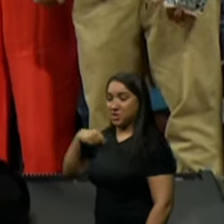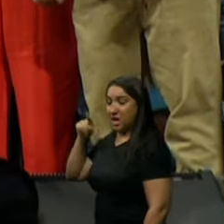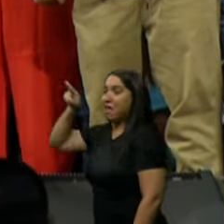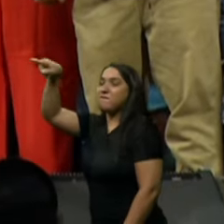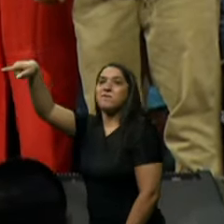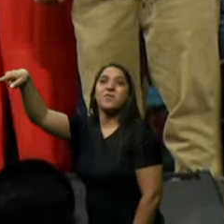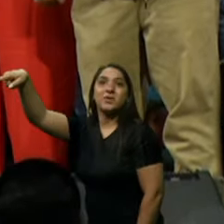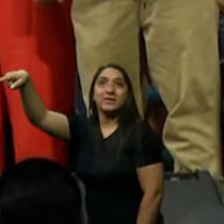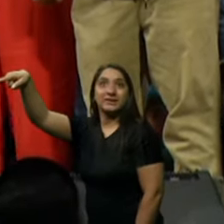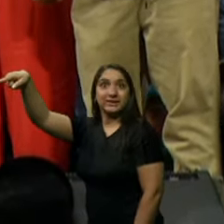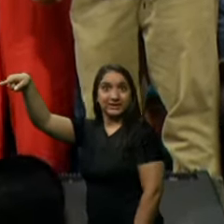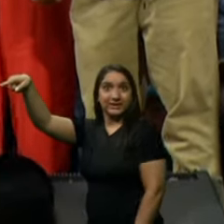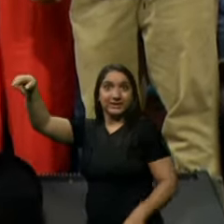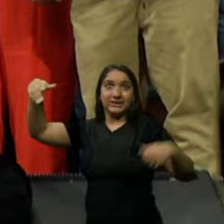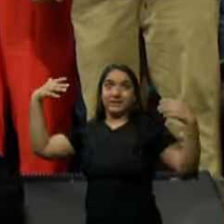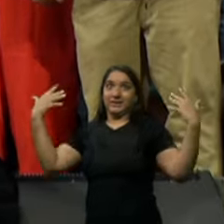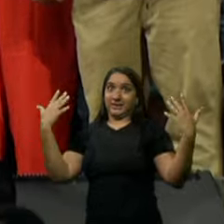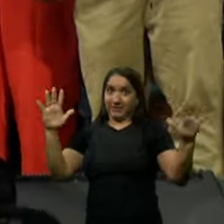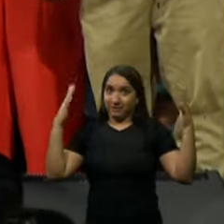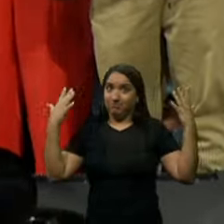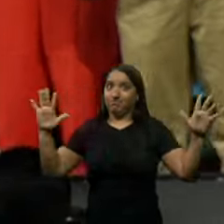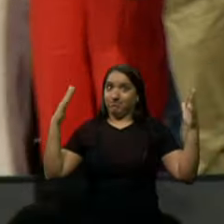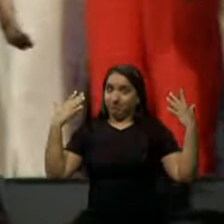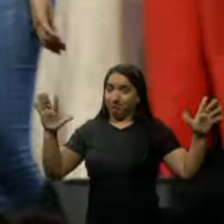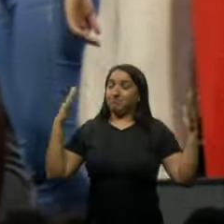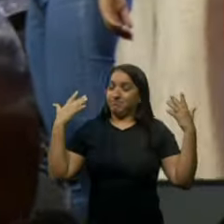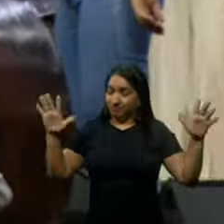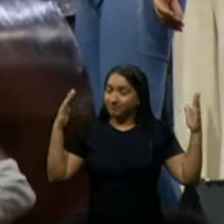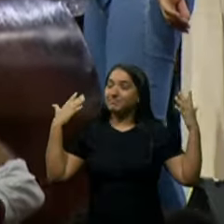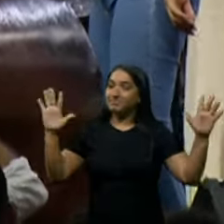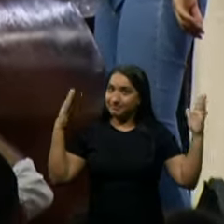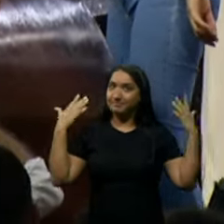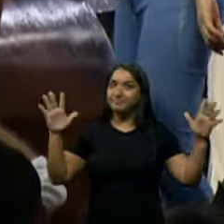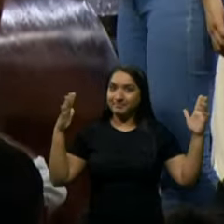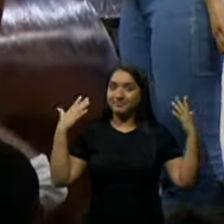parada na Bola de Neve caveira que legal